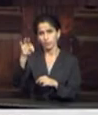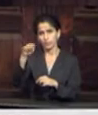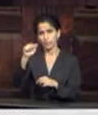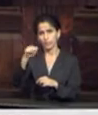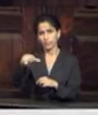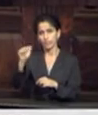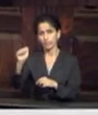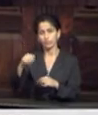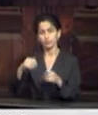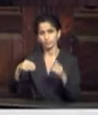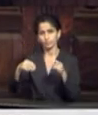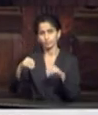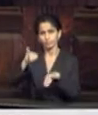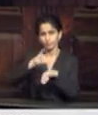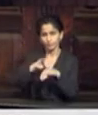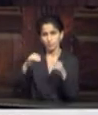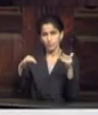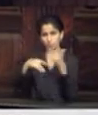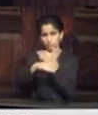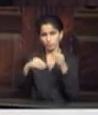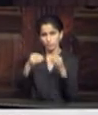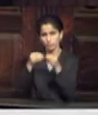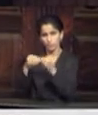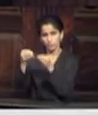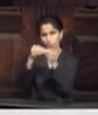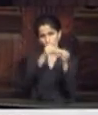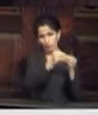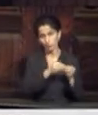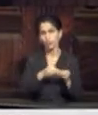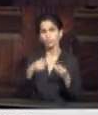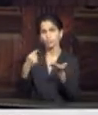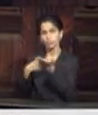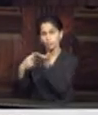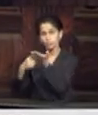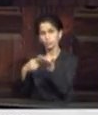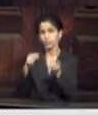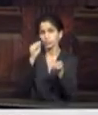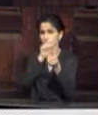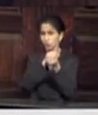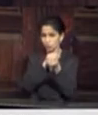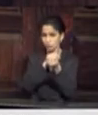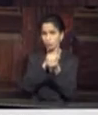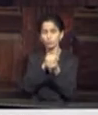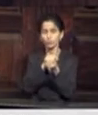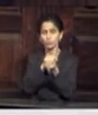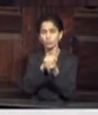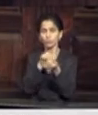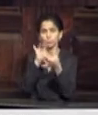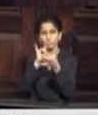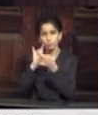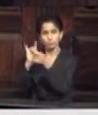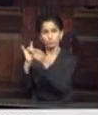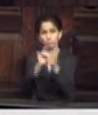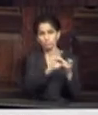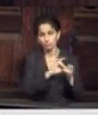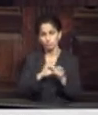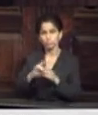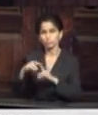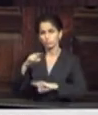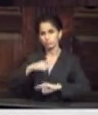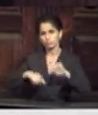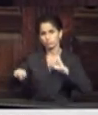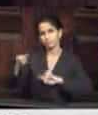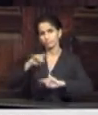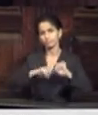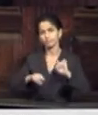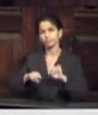que precisarão definir em conjunto, em consórcio, em consenso ou por maioria, a gestão da